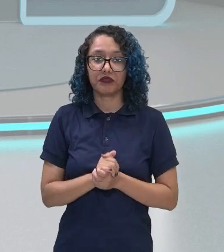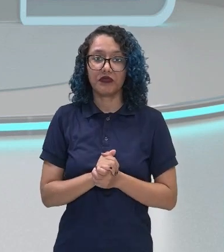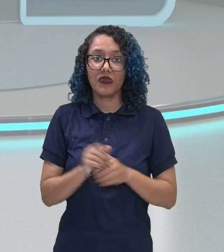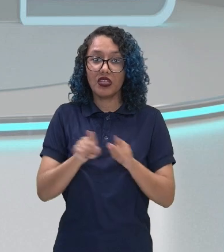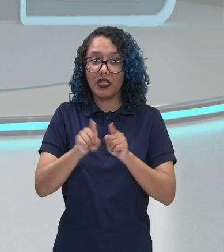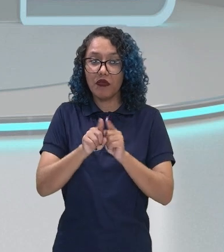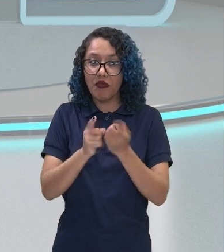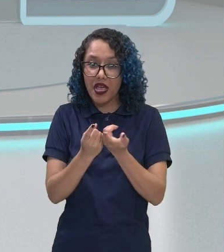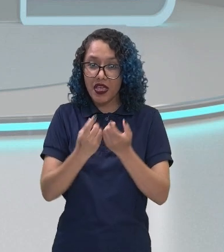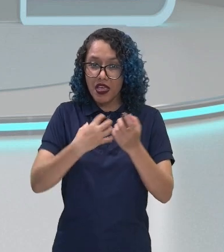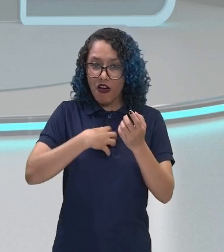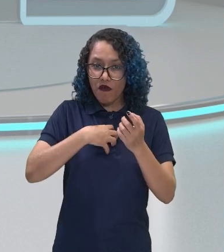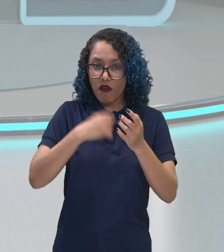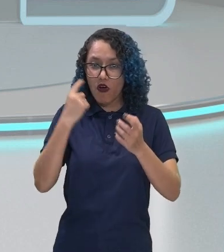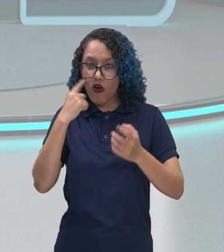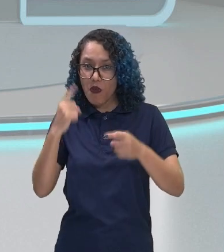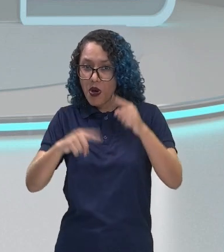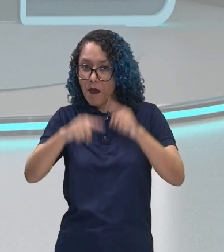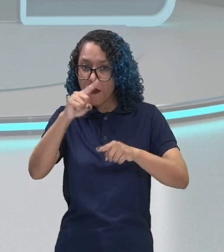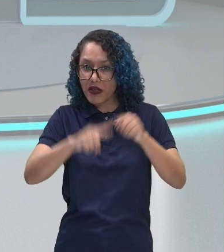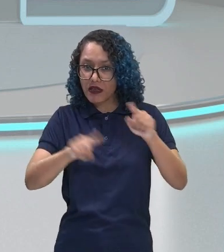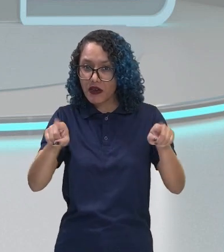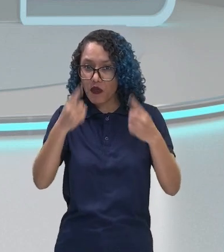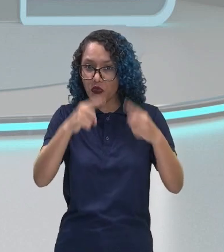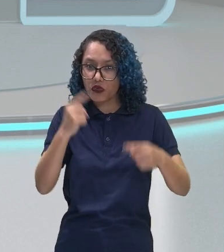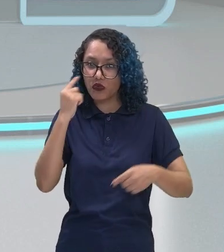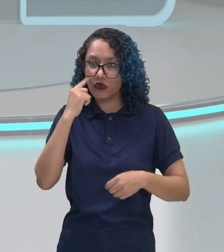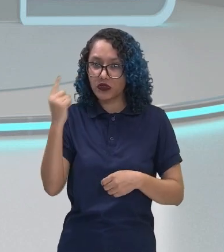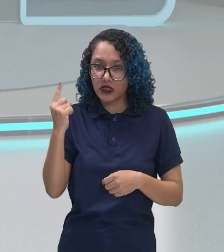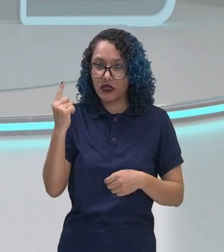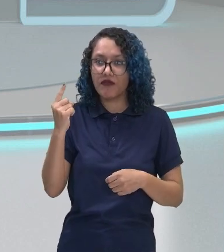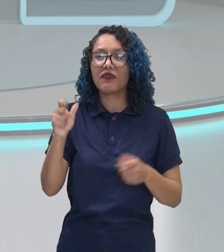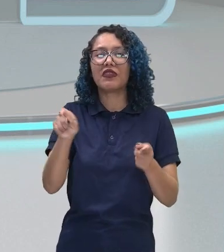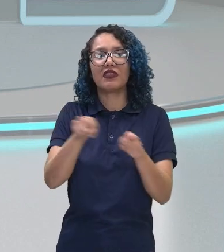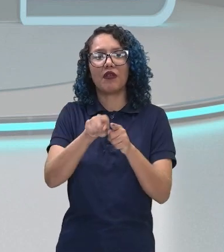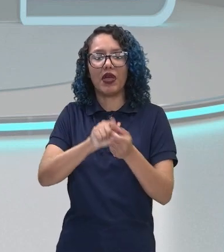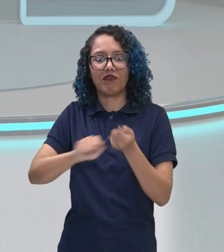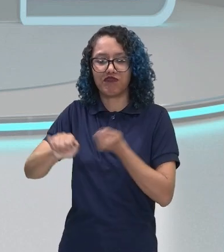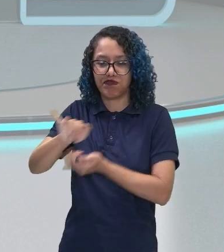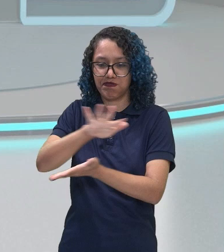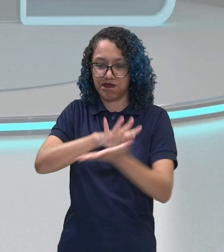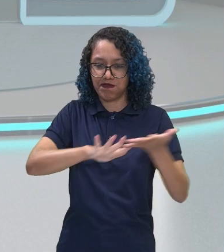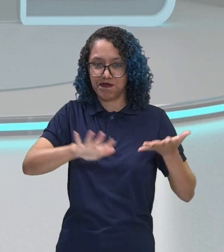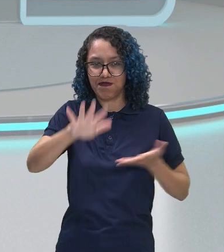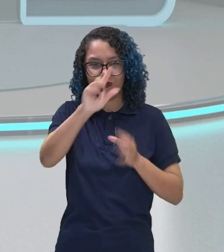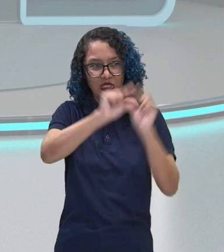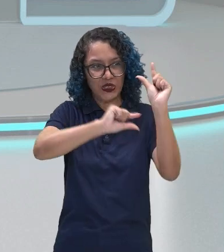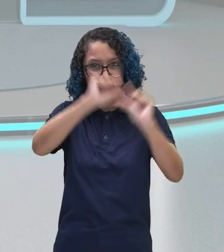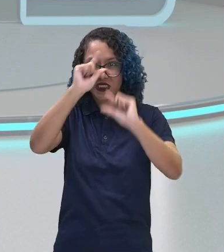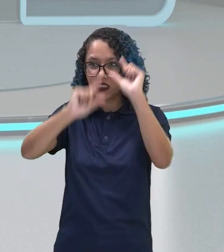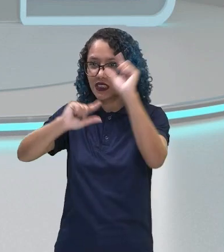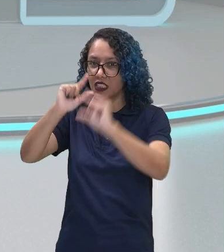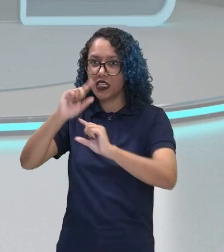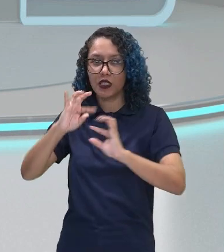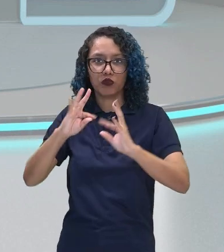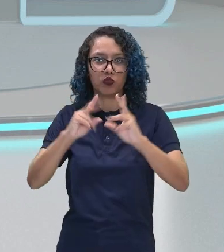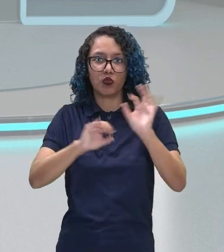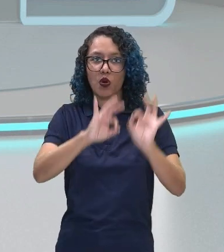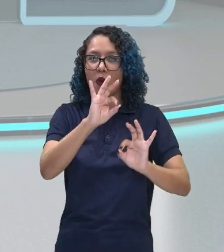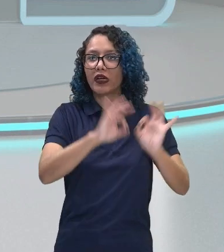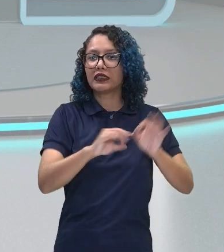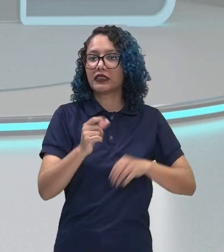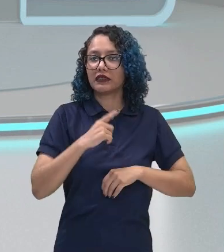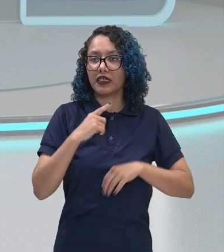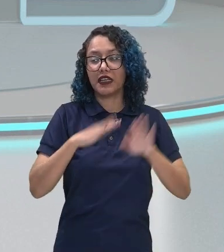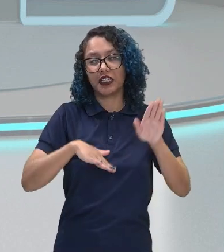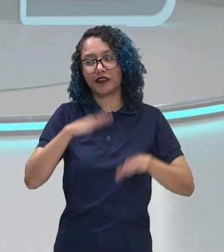do instrumento de sopro? Até mesmo na galáxia, as estrelas. Você pode às vezes